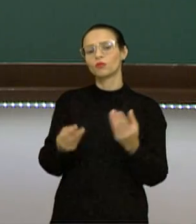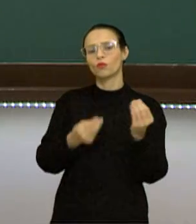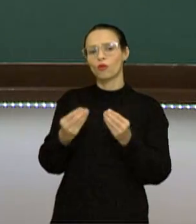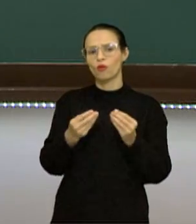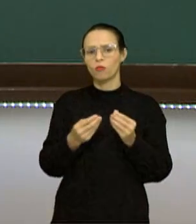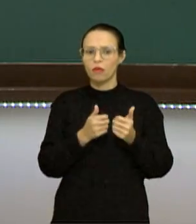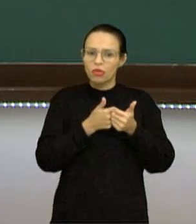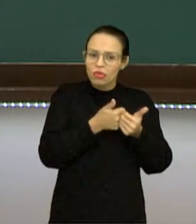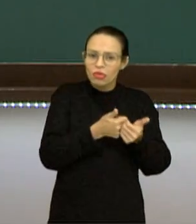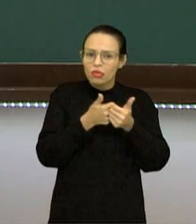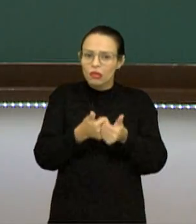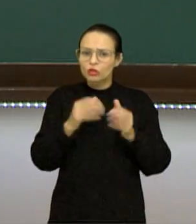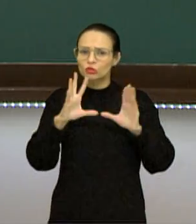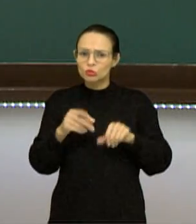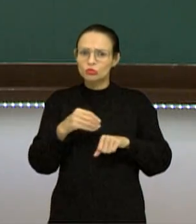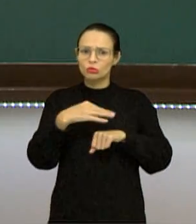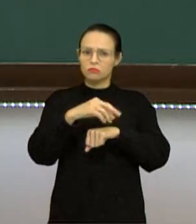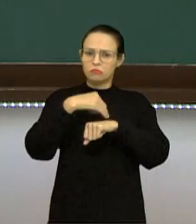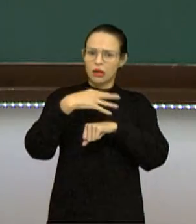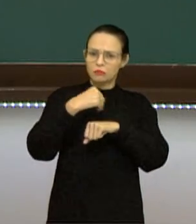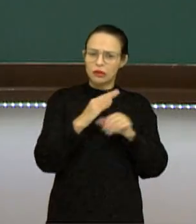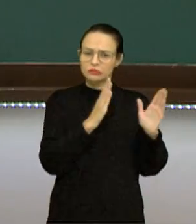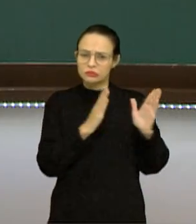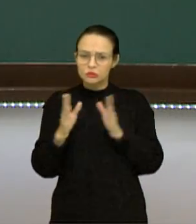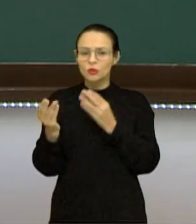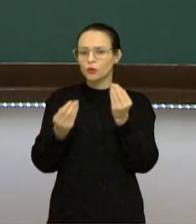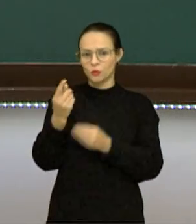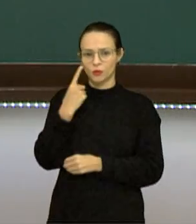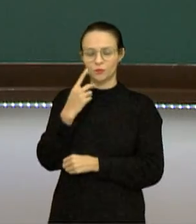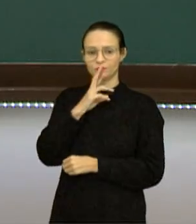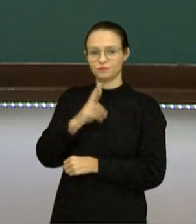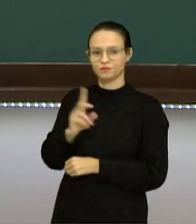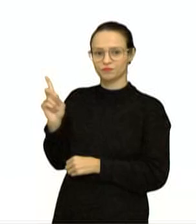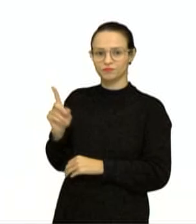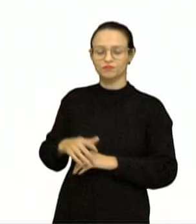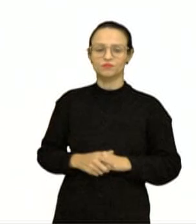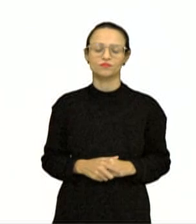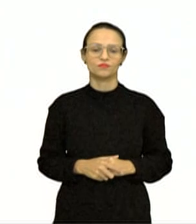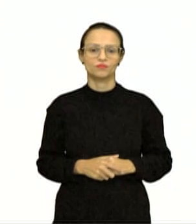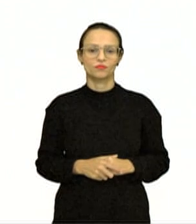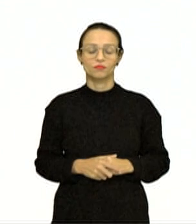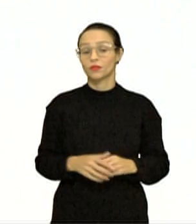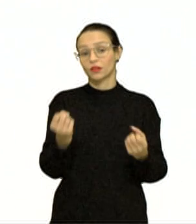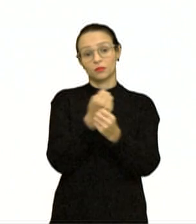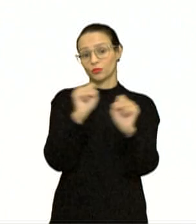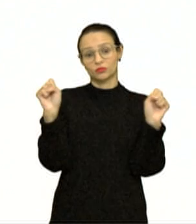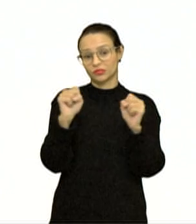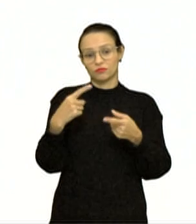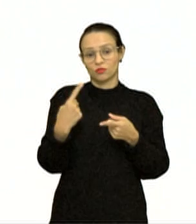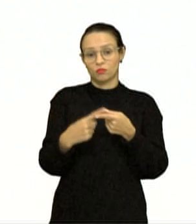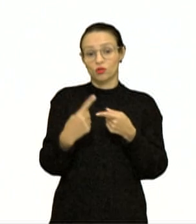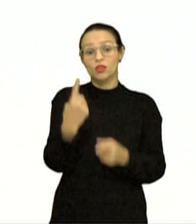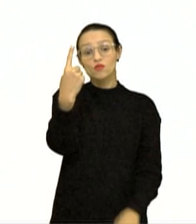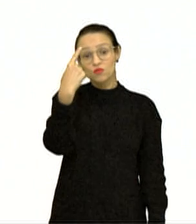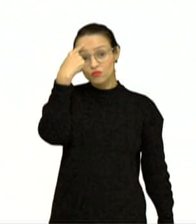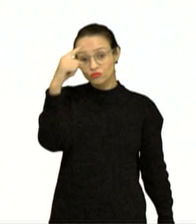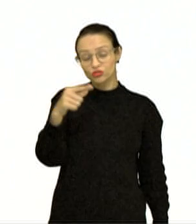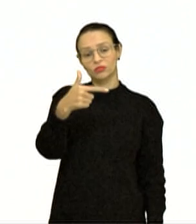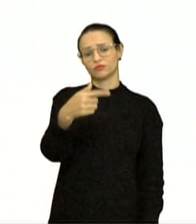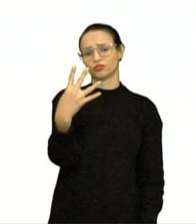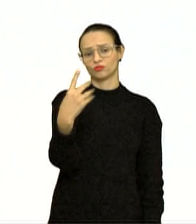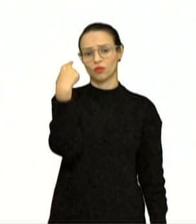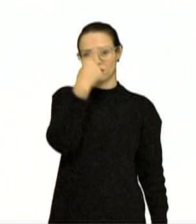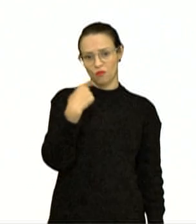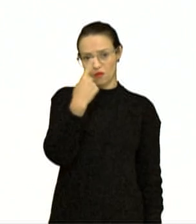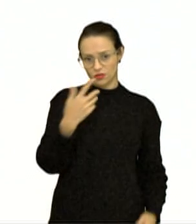cumprir todas essas dicas? Vejamos a resposta. Seria impossível, porque um dia tem 24